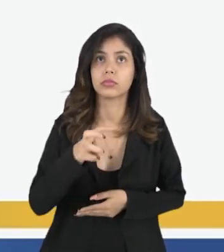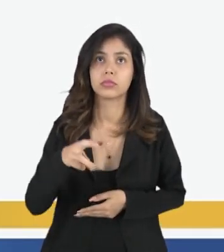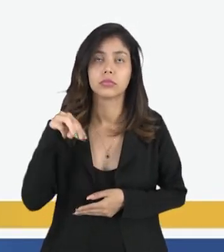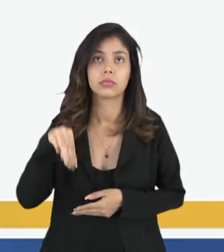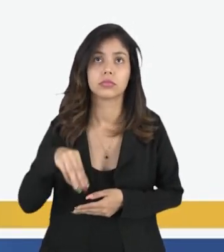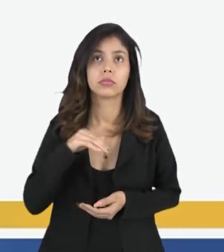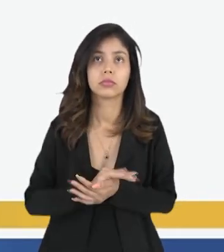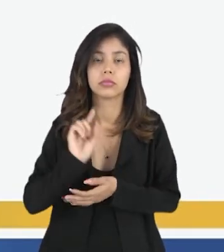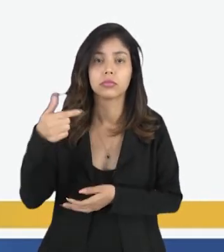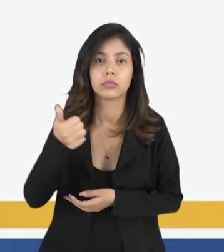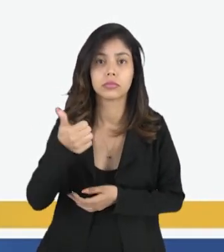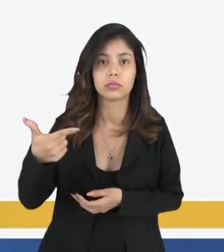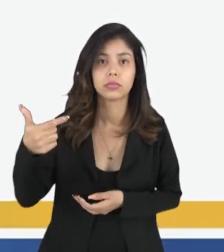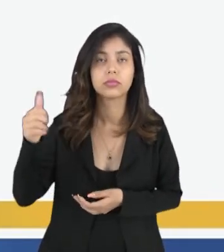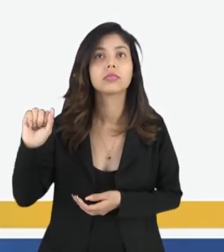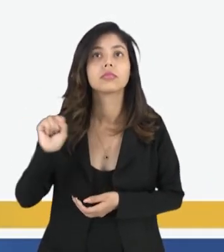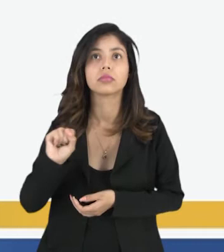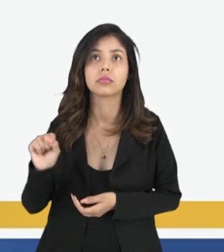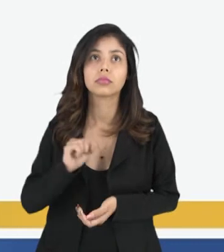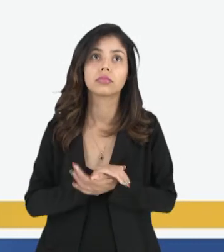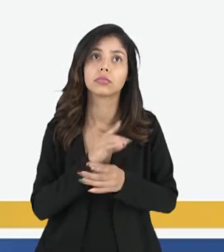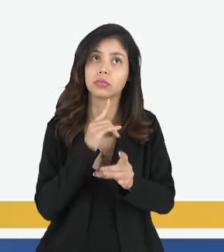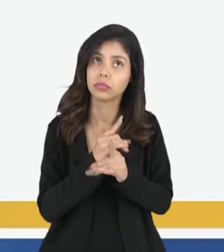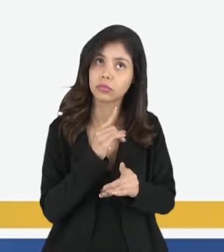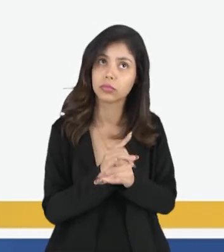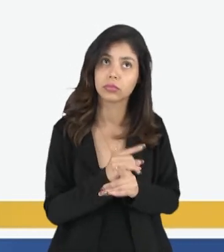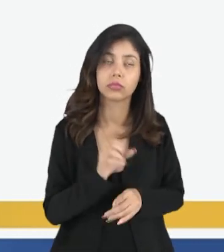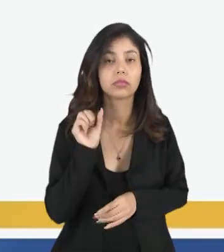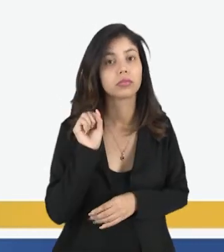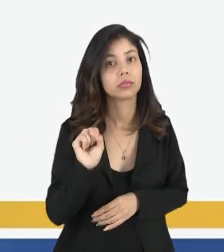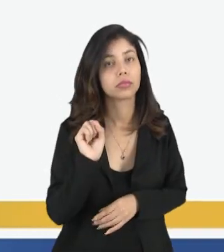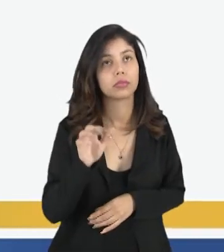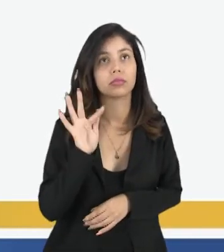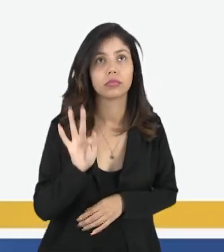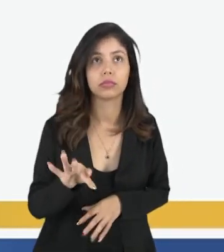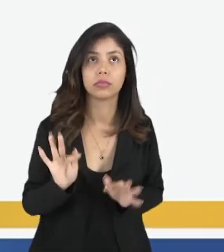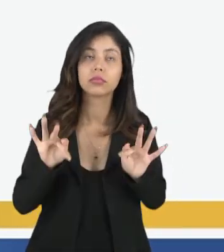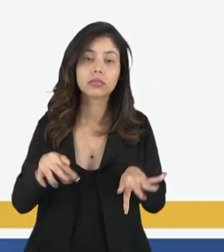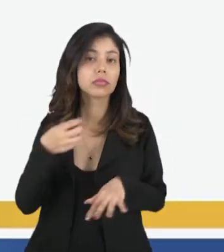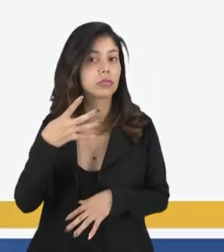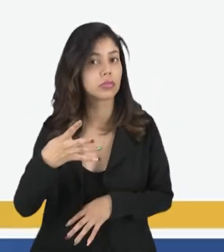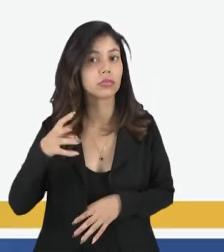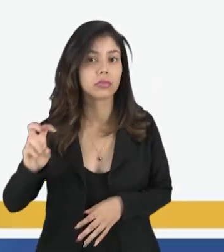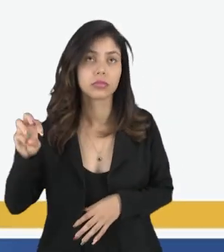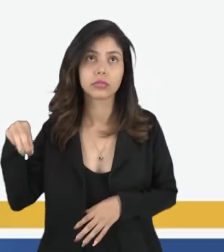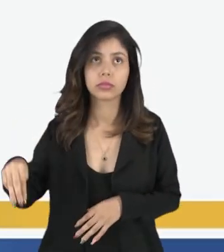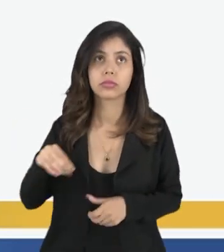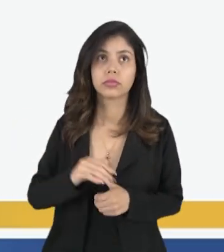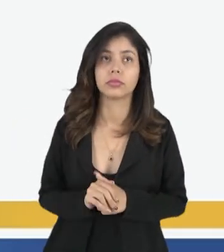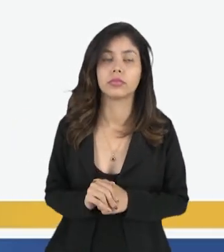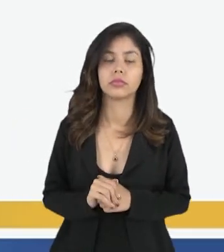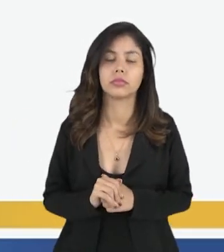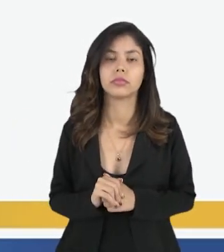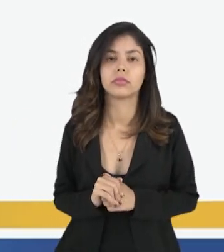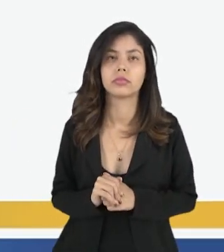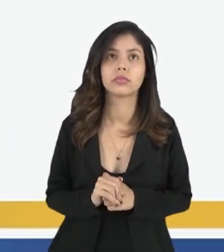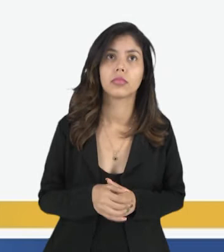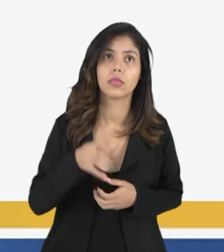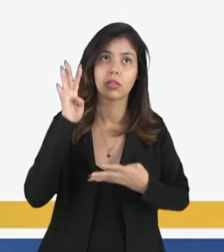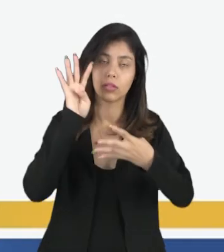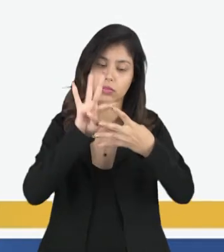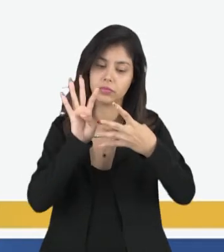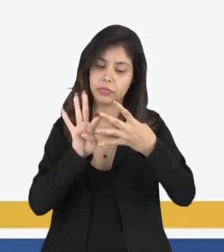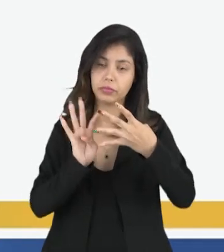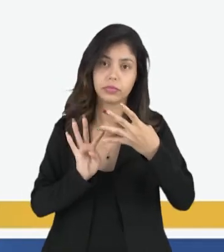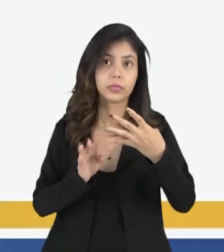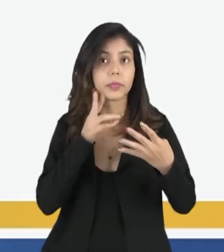e após 12 segundos encontra-se na posição final de 45 metros. E aí nós temos 4 alternativas